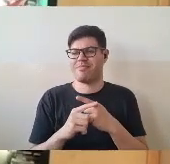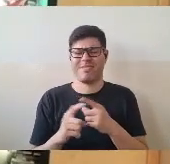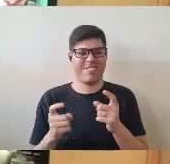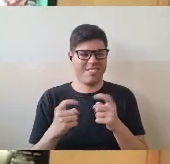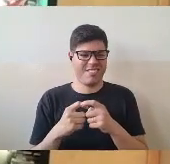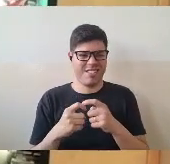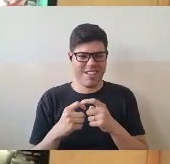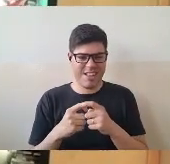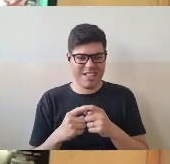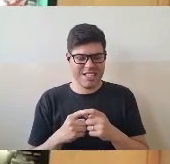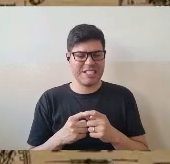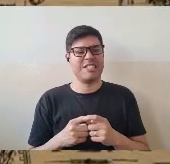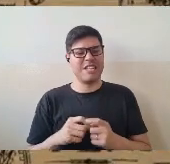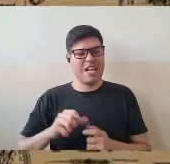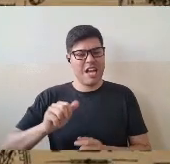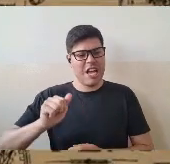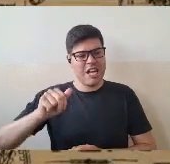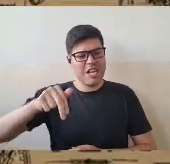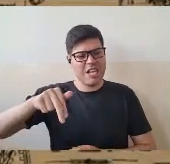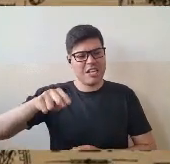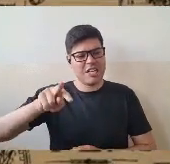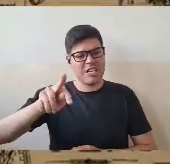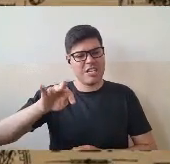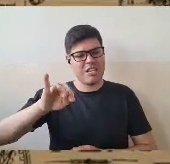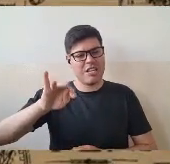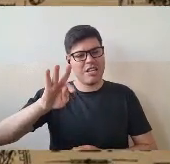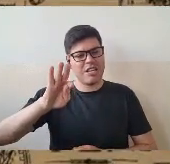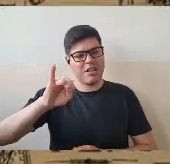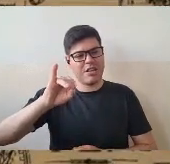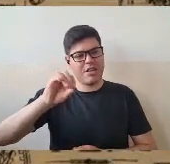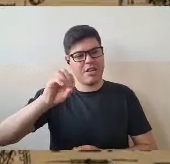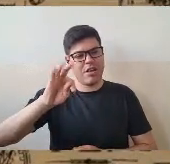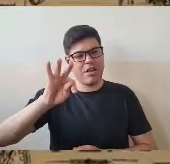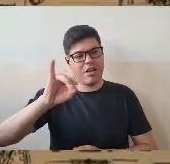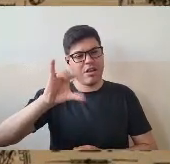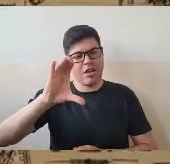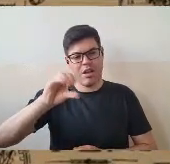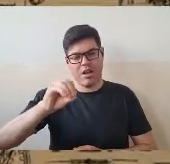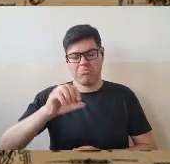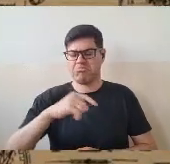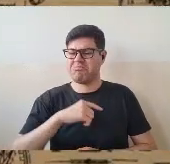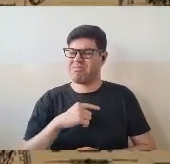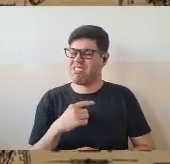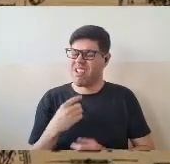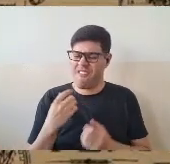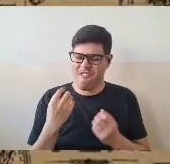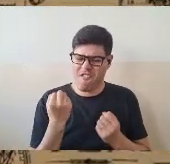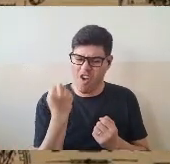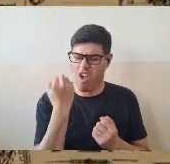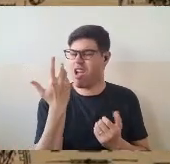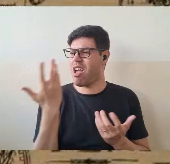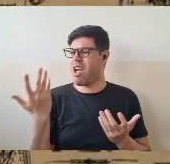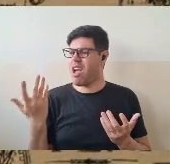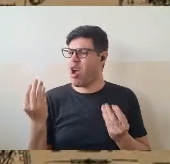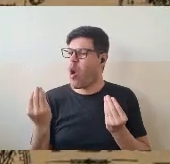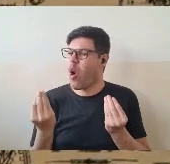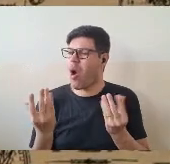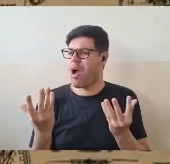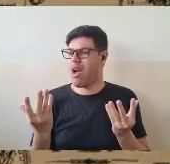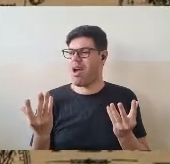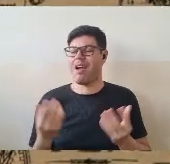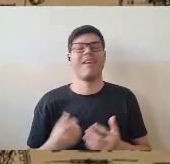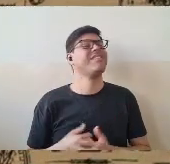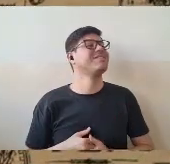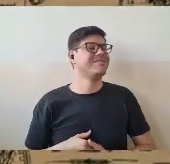Uma nefrite também, glomerulonefrite difusa aguda, tudo a partir de uma amigdalite mal curada, tá? Sim. Entendeu? E uma amidalite mal